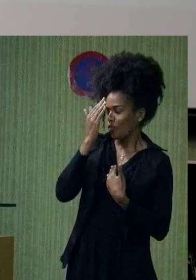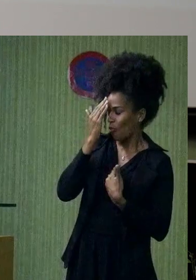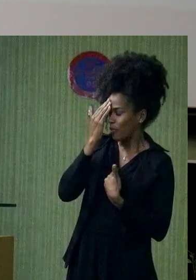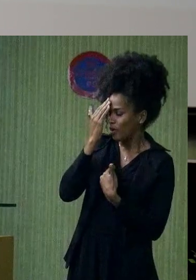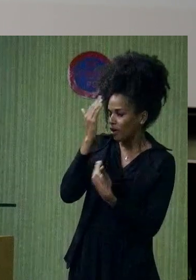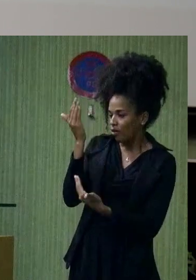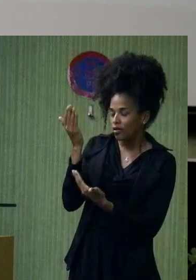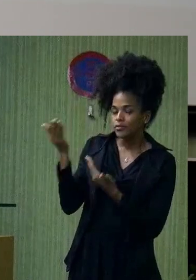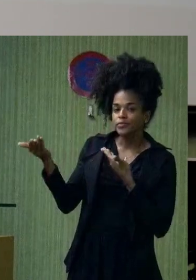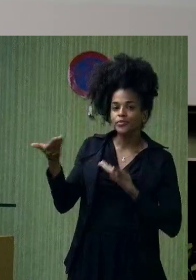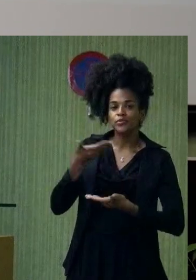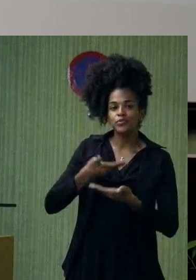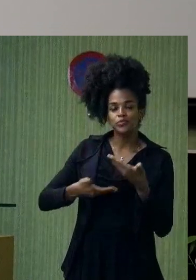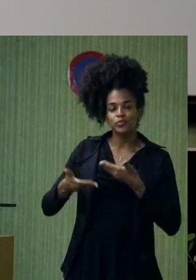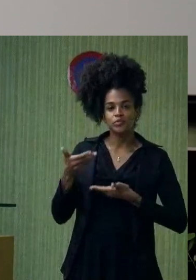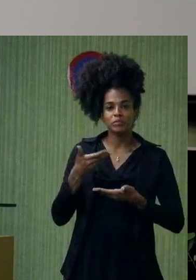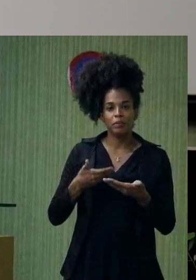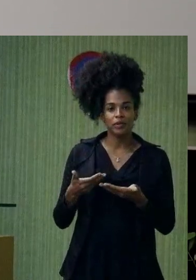su